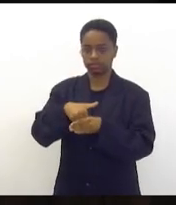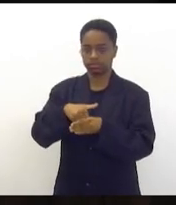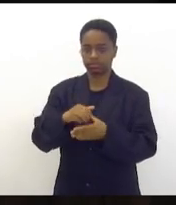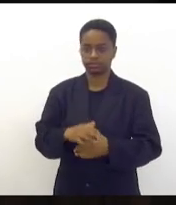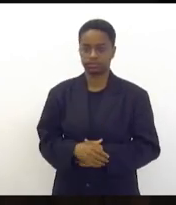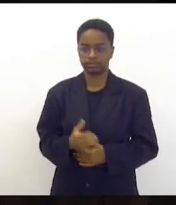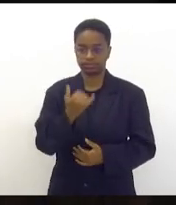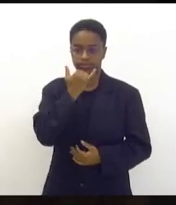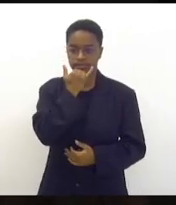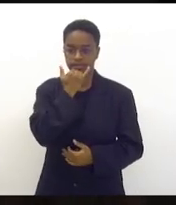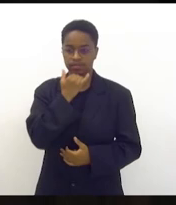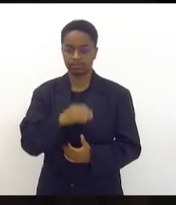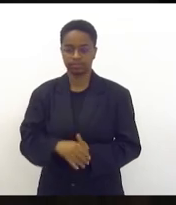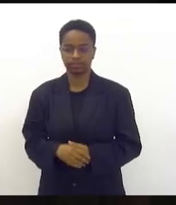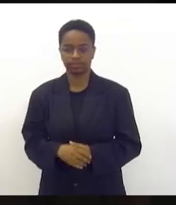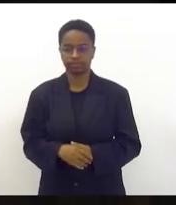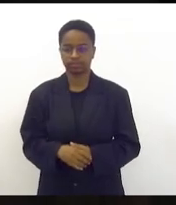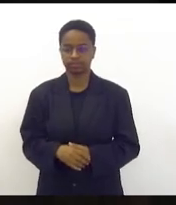Perdão.